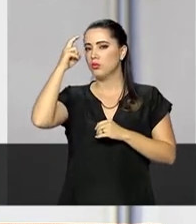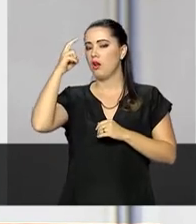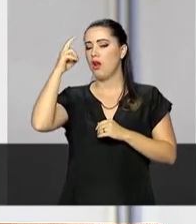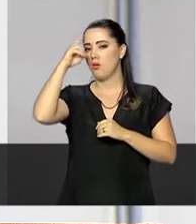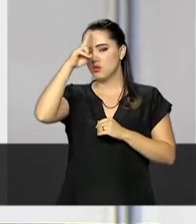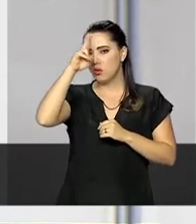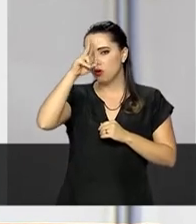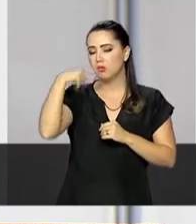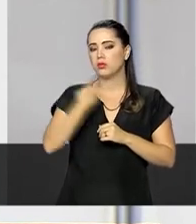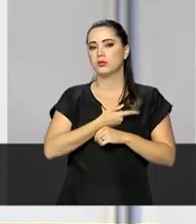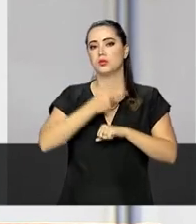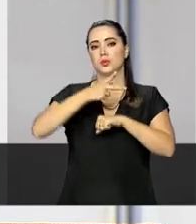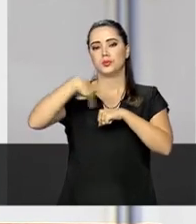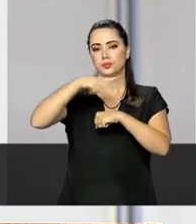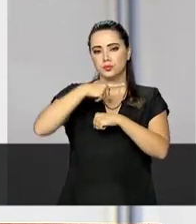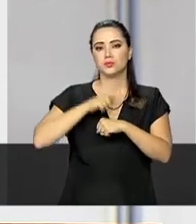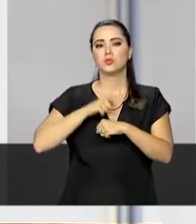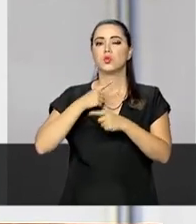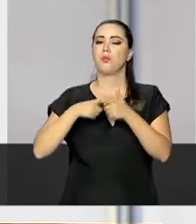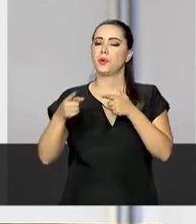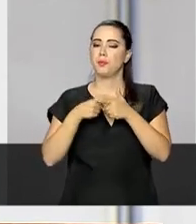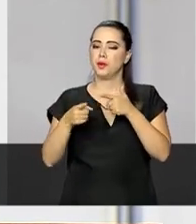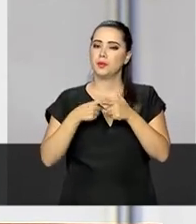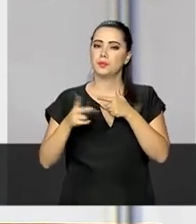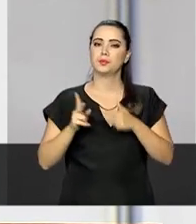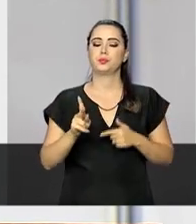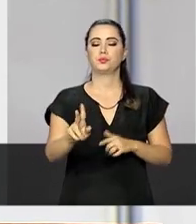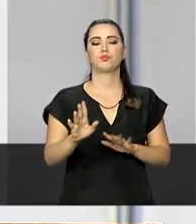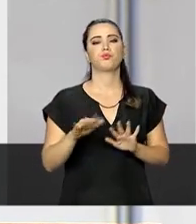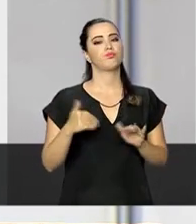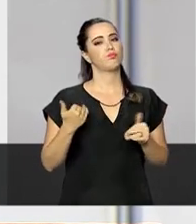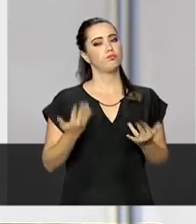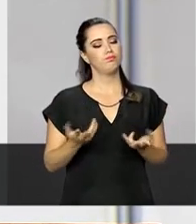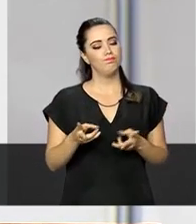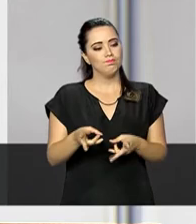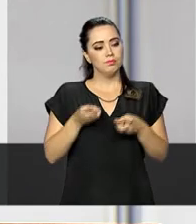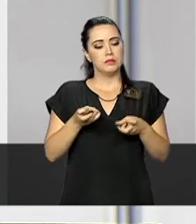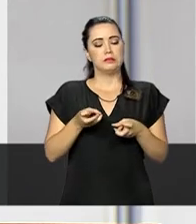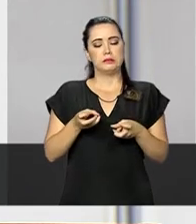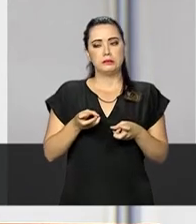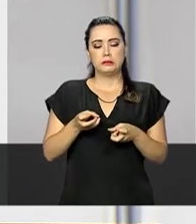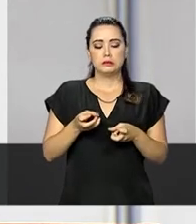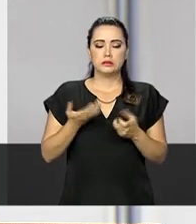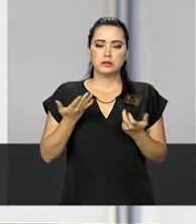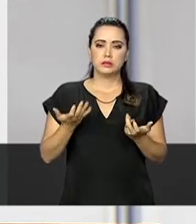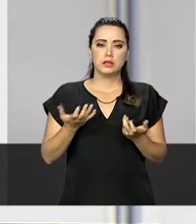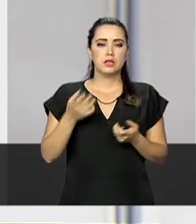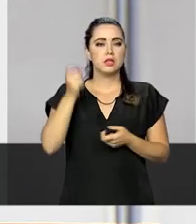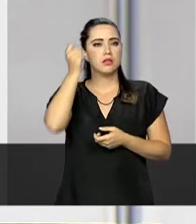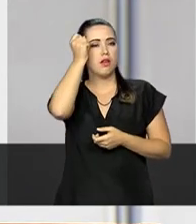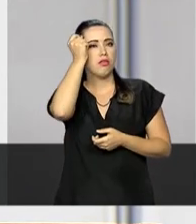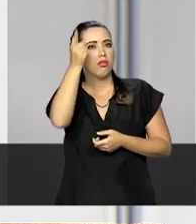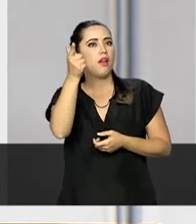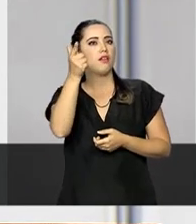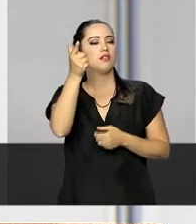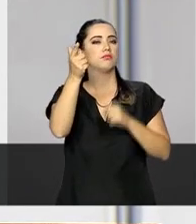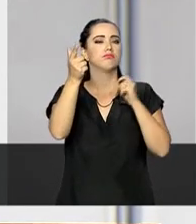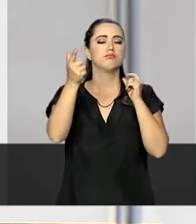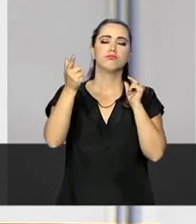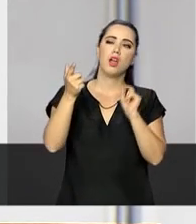risco permanente e por isso num primeiro momento a eu tive a idéia de chamar